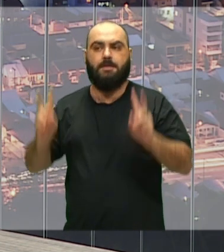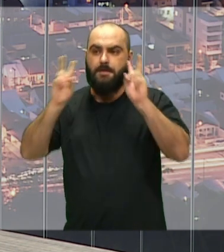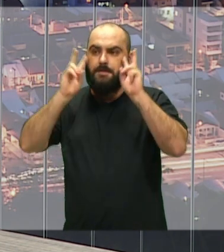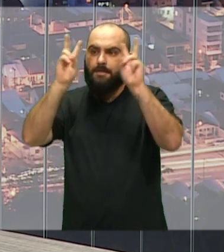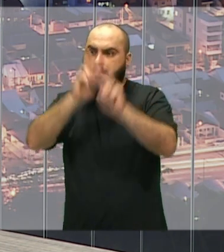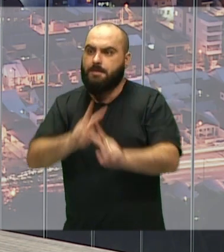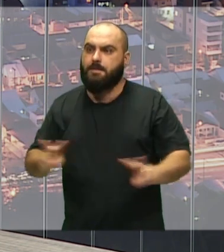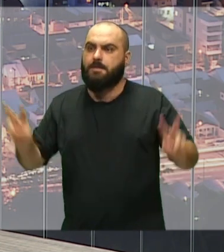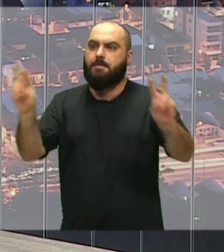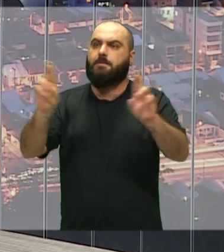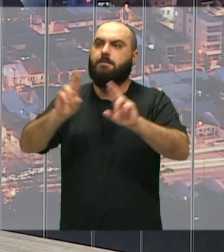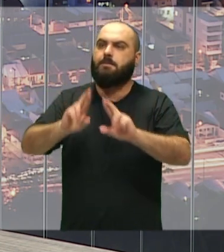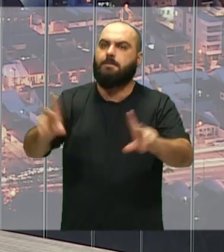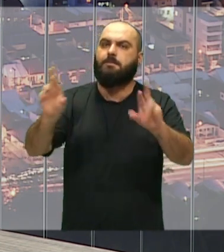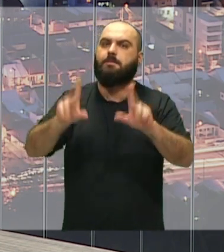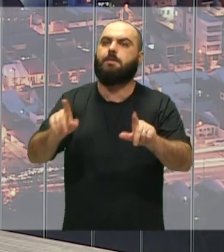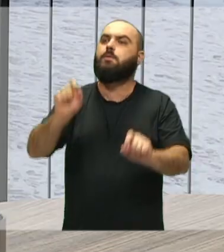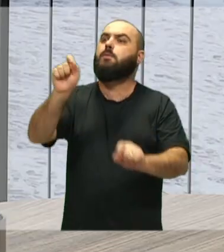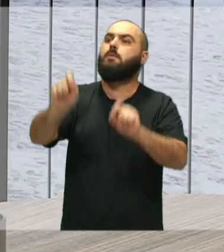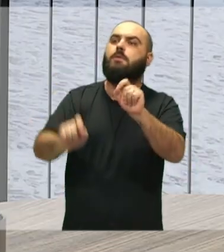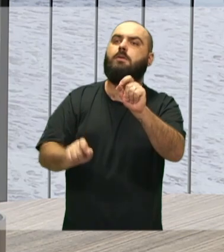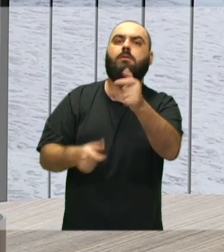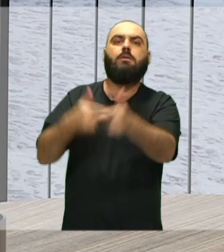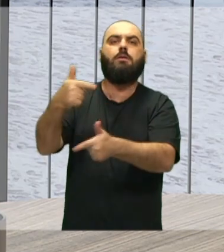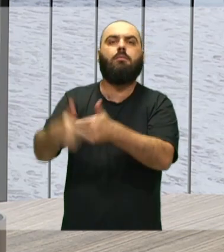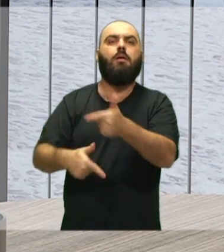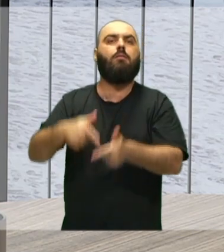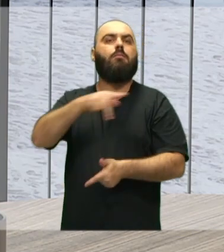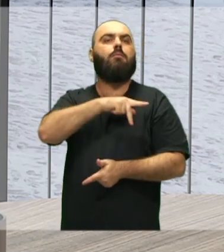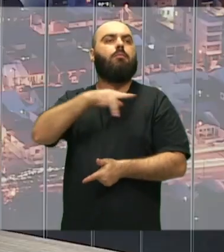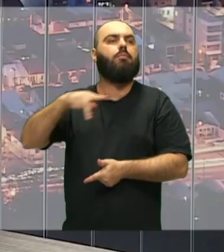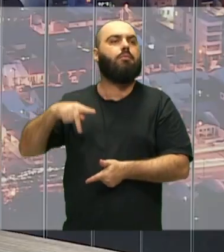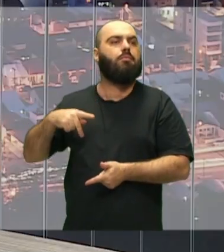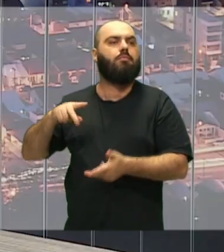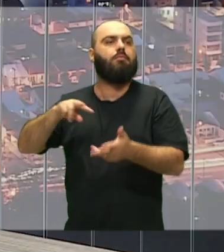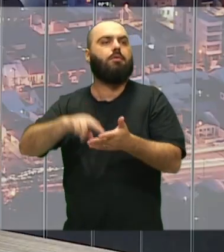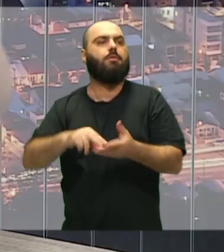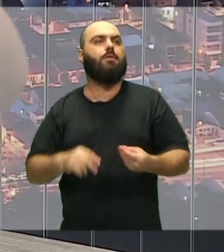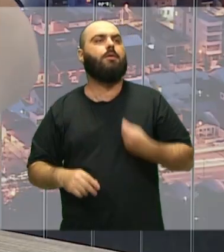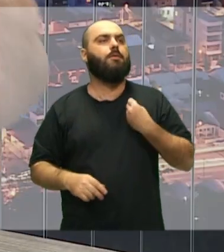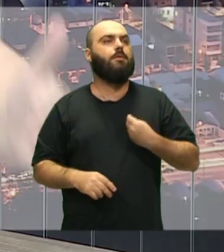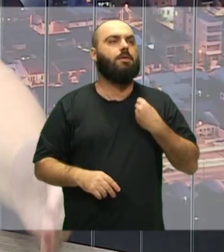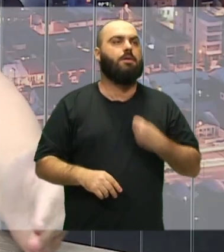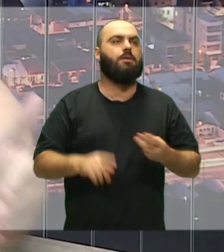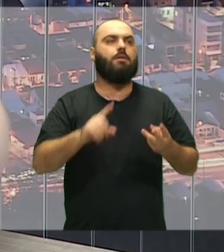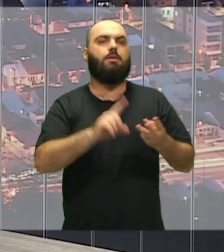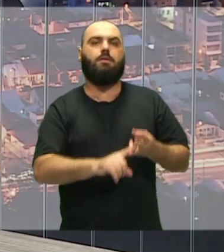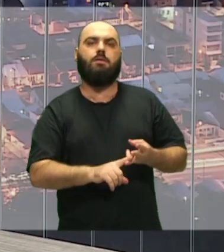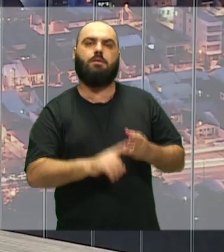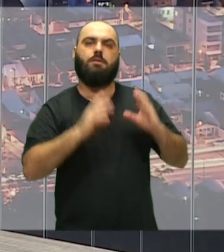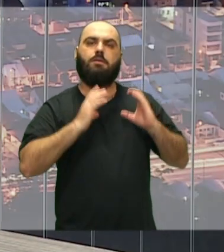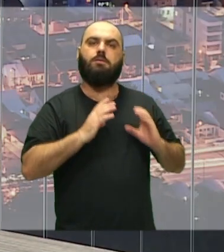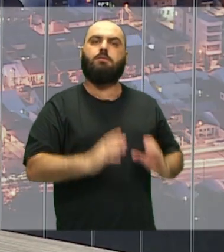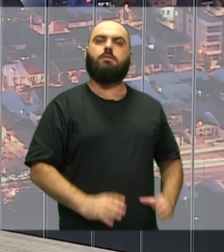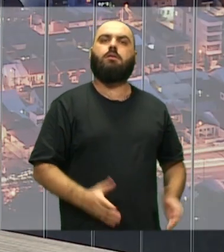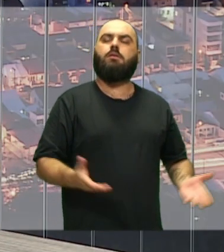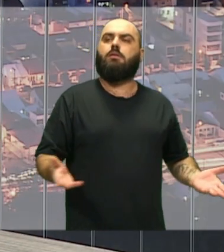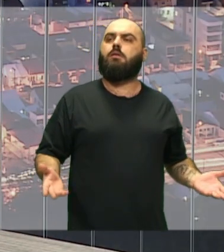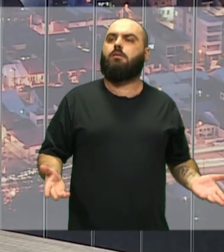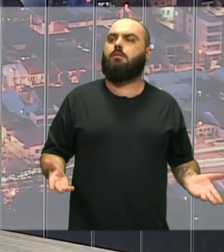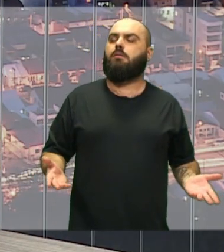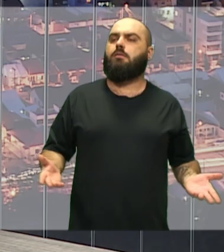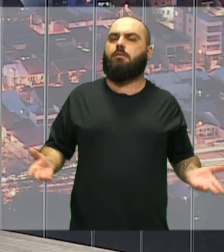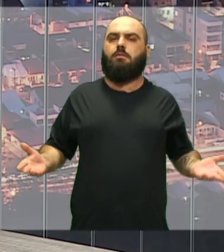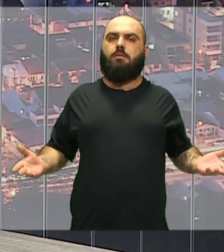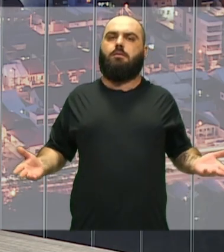visão do que é o serviço público, da importância que tem o serviço público na sua vida, na vida do cidadão.